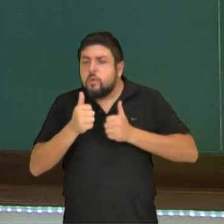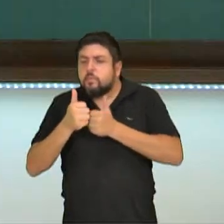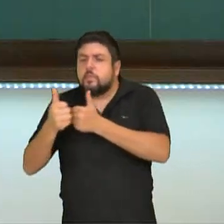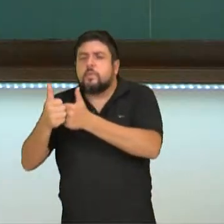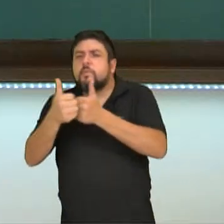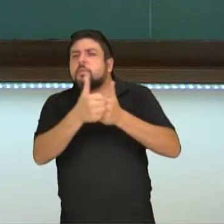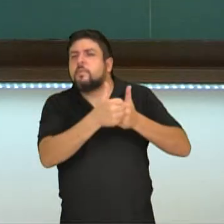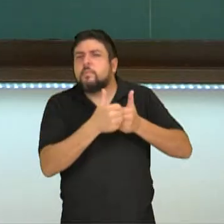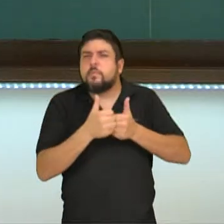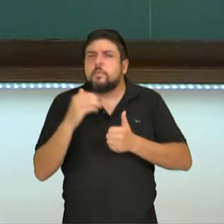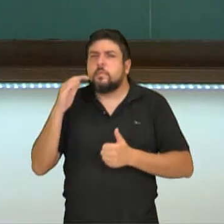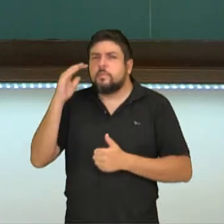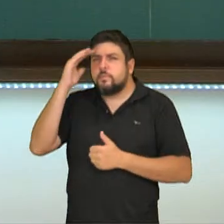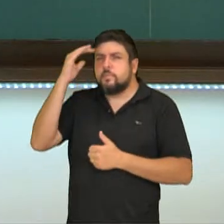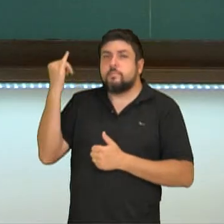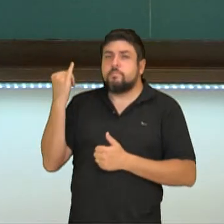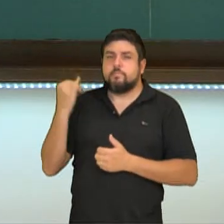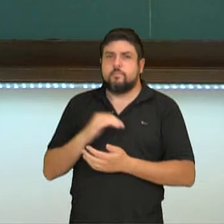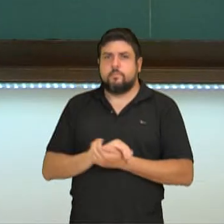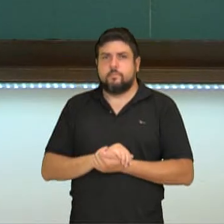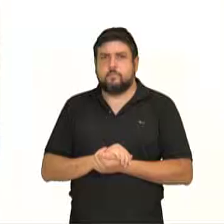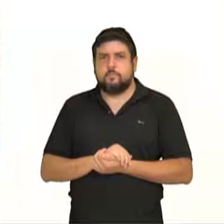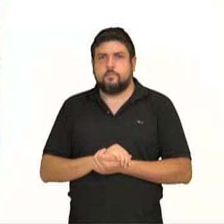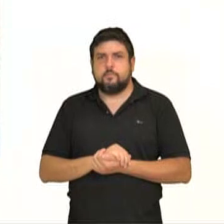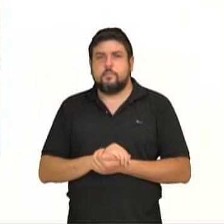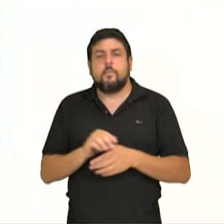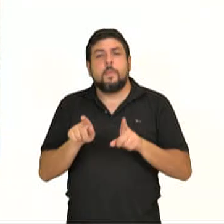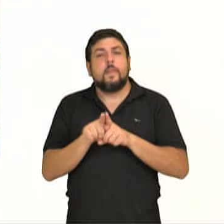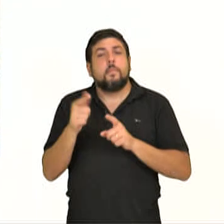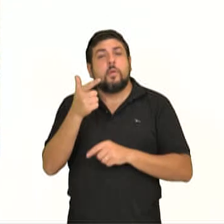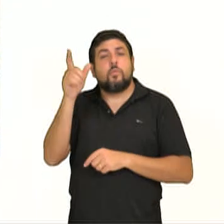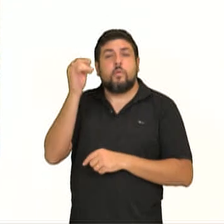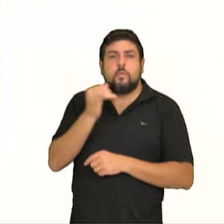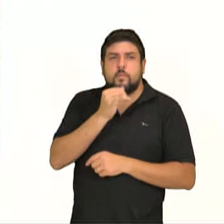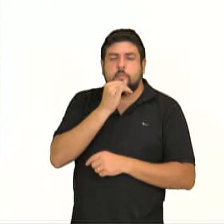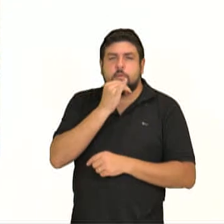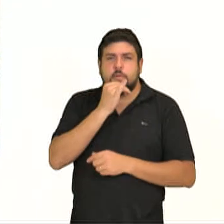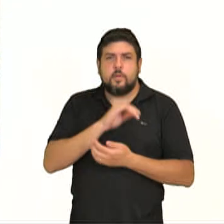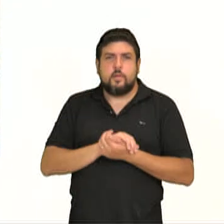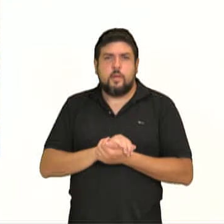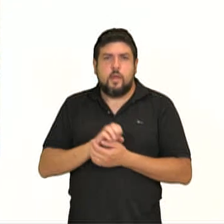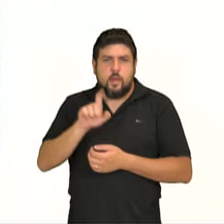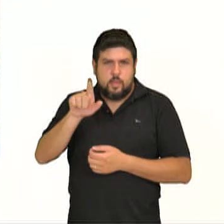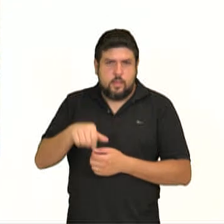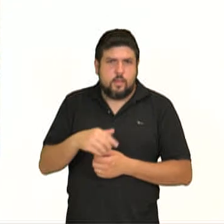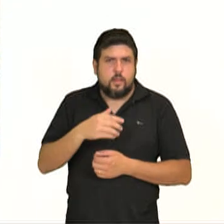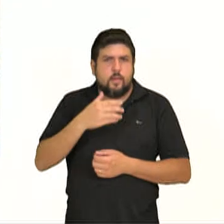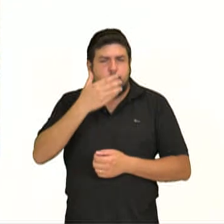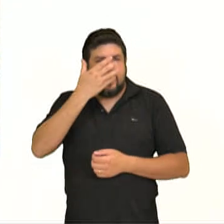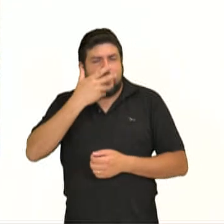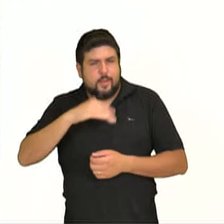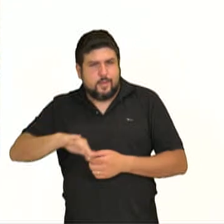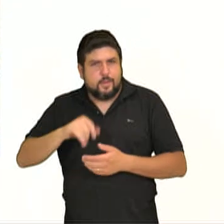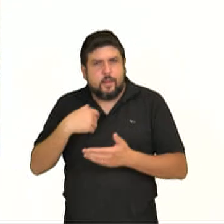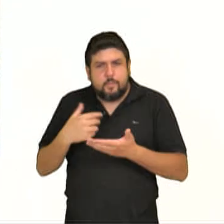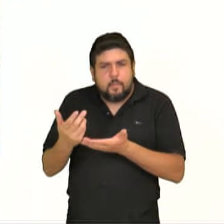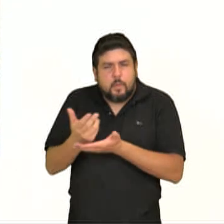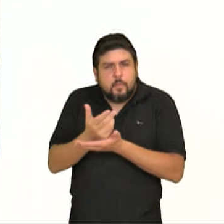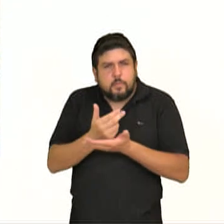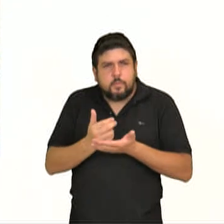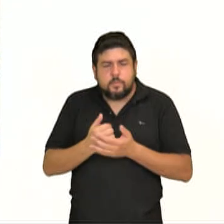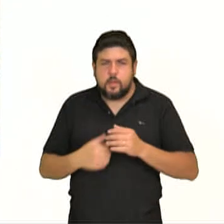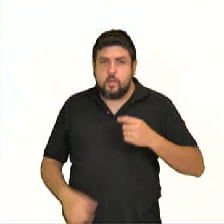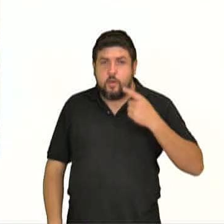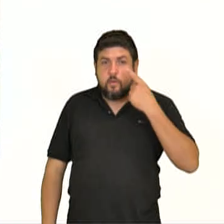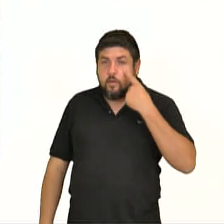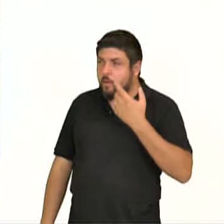Tá? Aqui um outro exemplo. Aqui foi um exemplo até de uma criança que fez. Olha